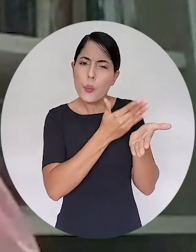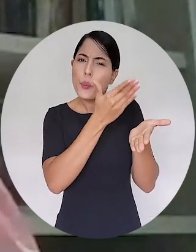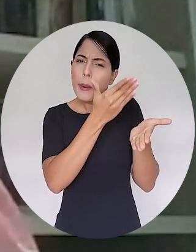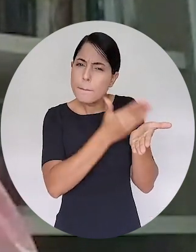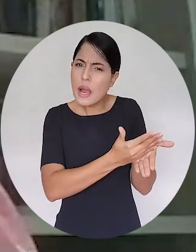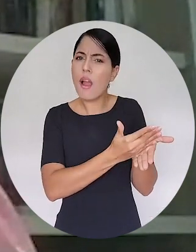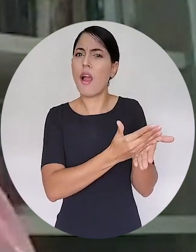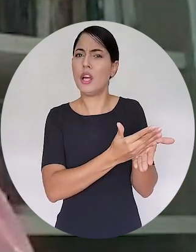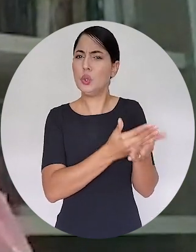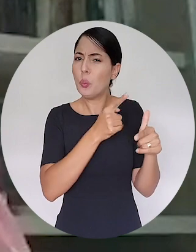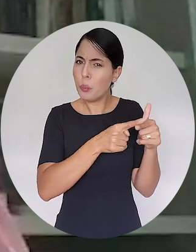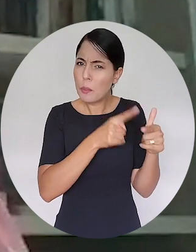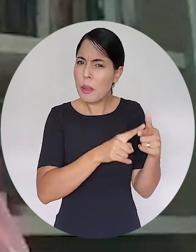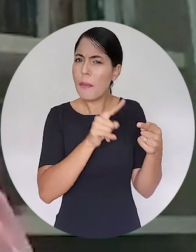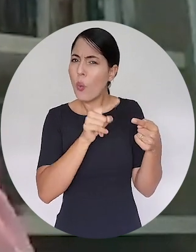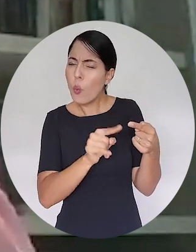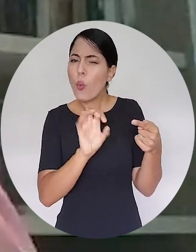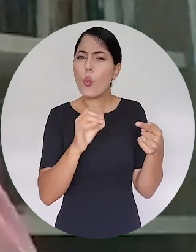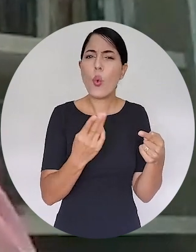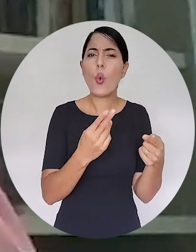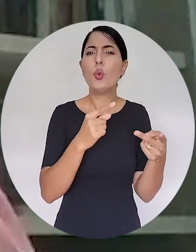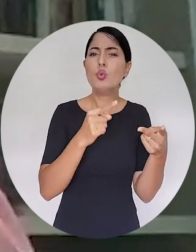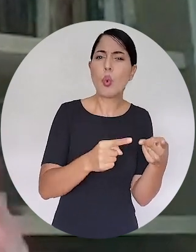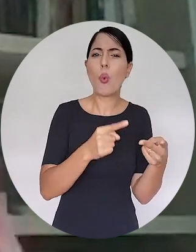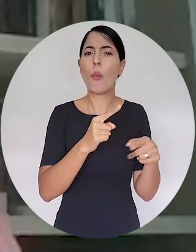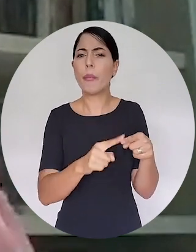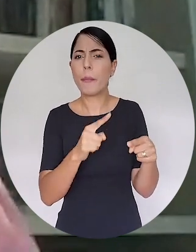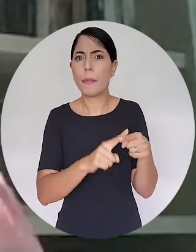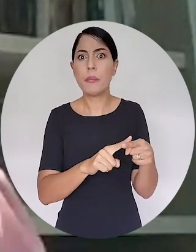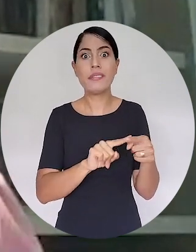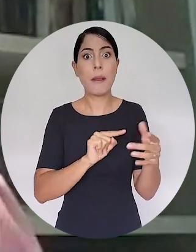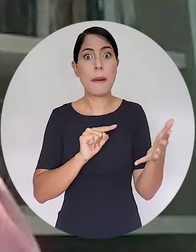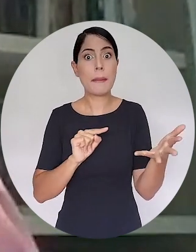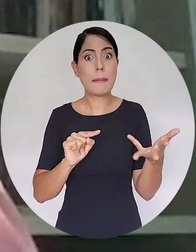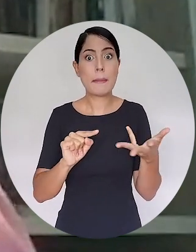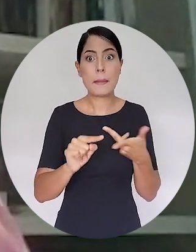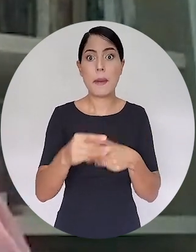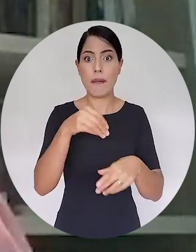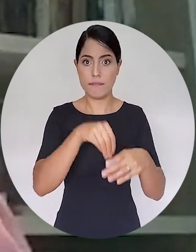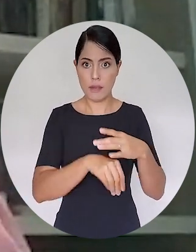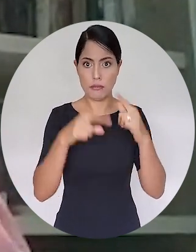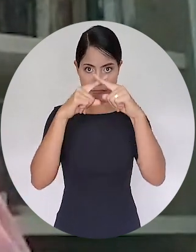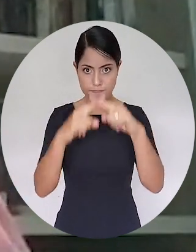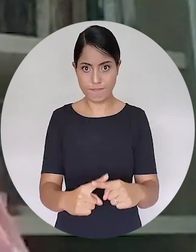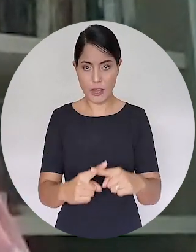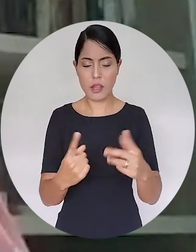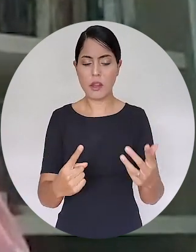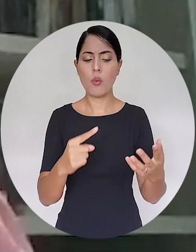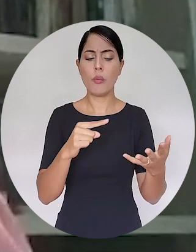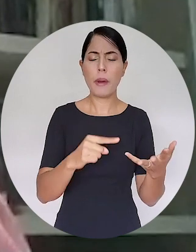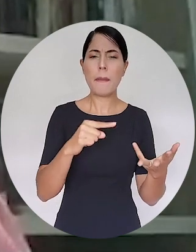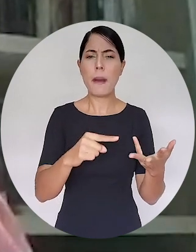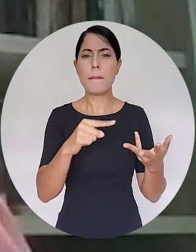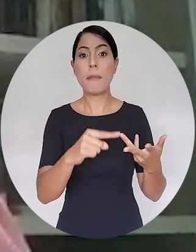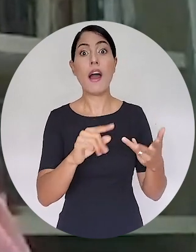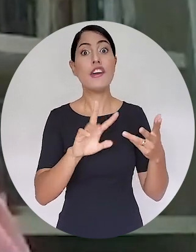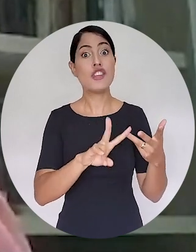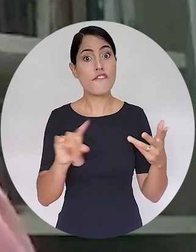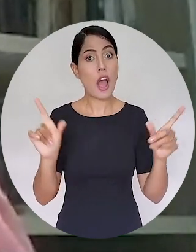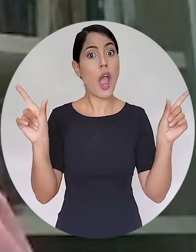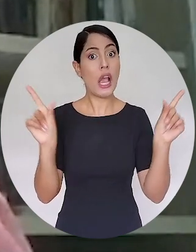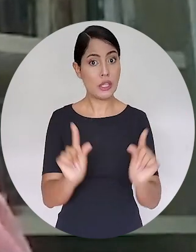da disputa, ao menos, né? As pessoas conseguem chegar a um acordo sobre uma parte da disputa, e isso já é muito válido, né? Isso